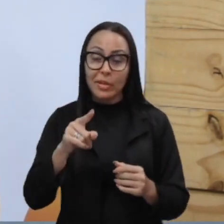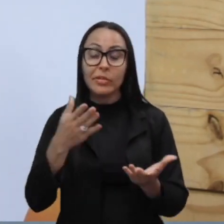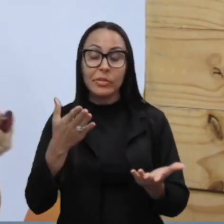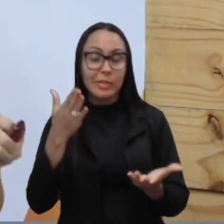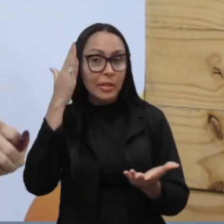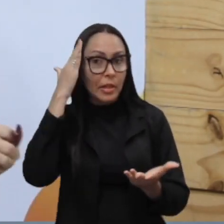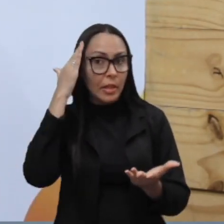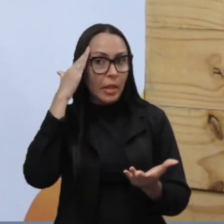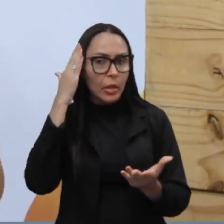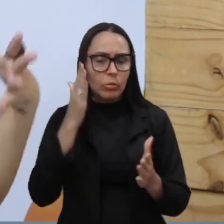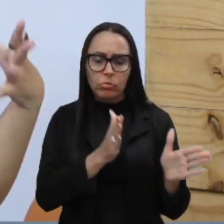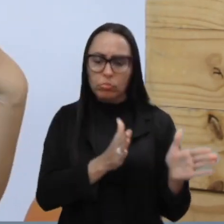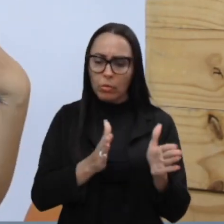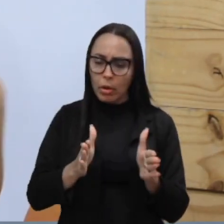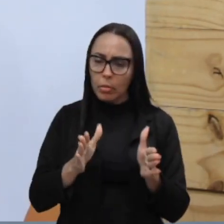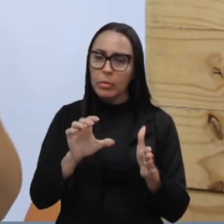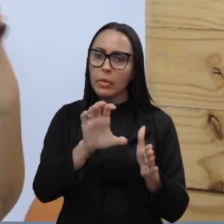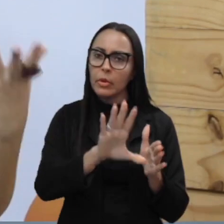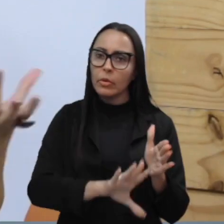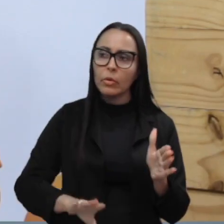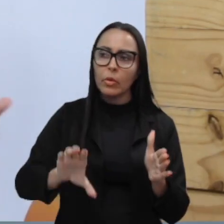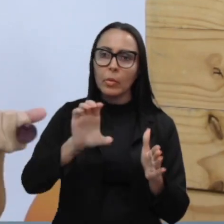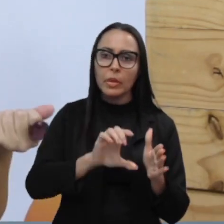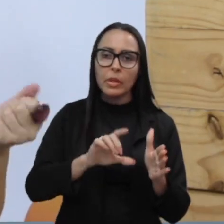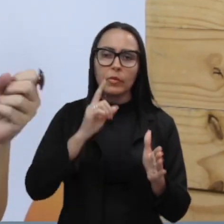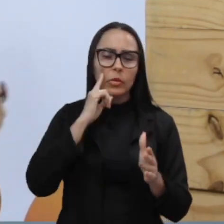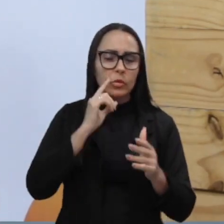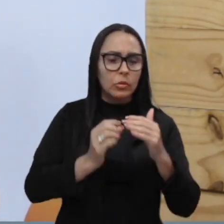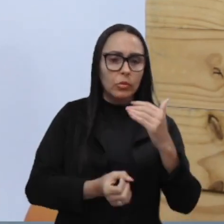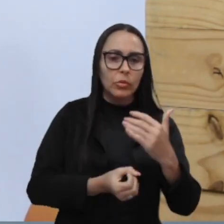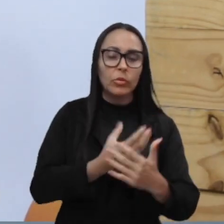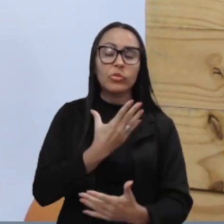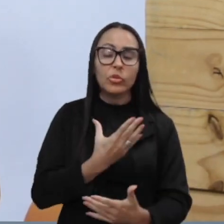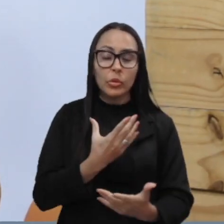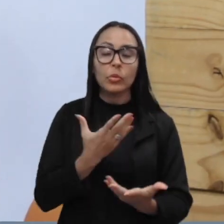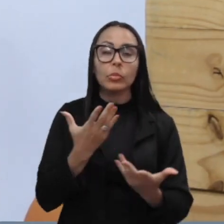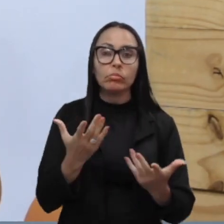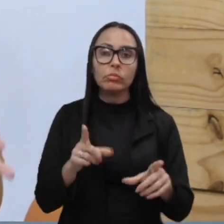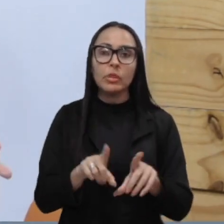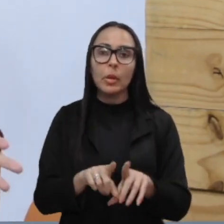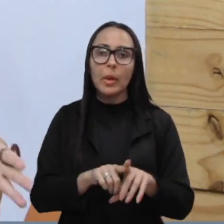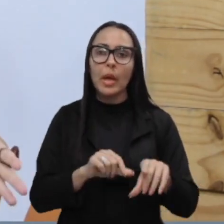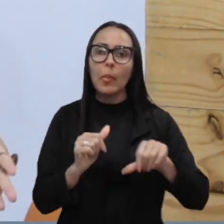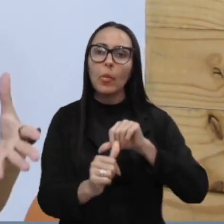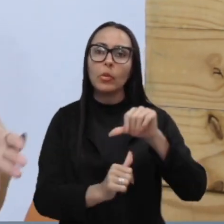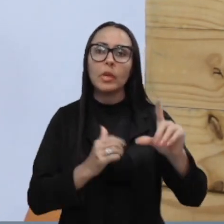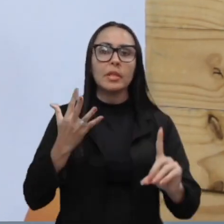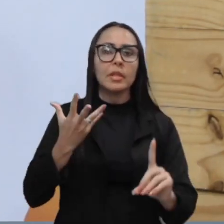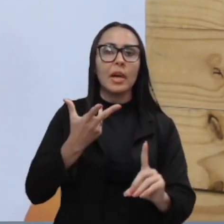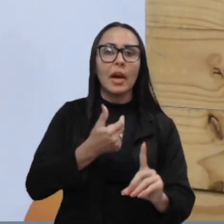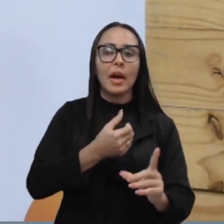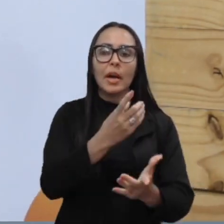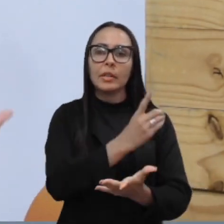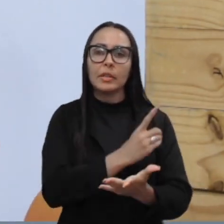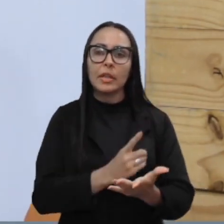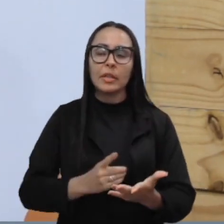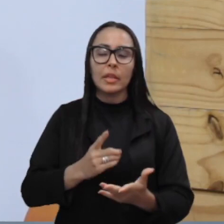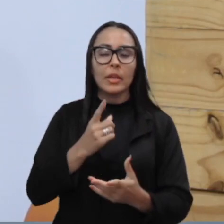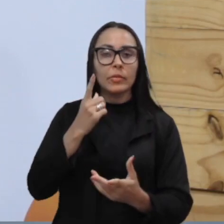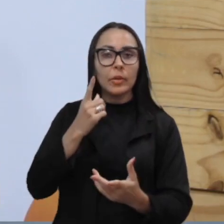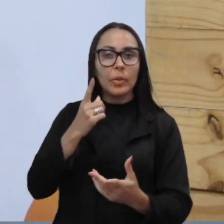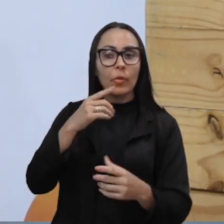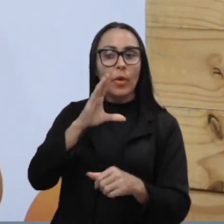né, na Europa, teve uma grande invenção que mudou bastante a arte e o design, que foi a